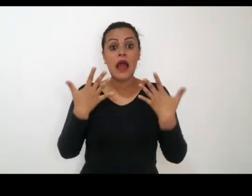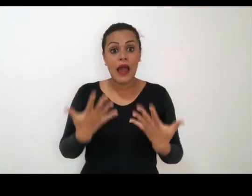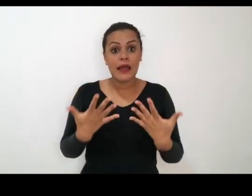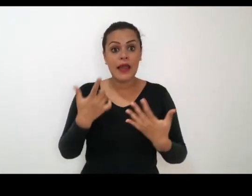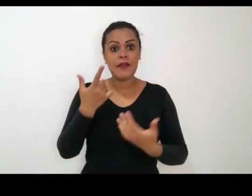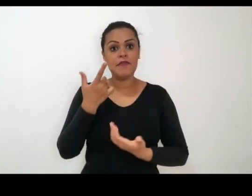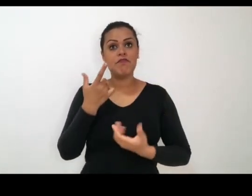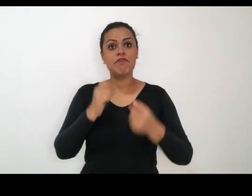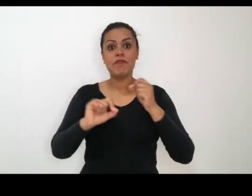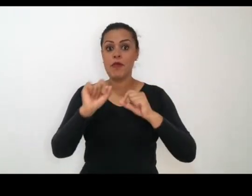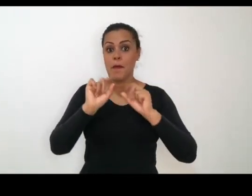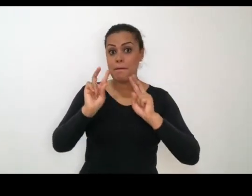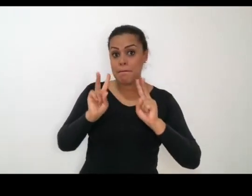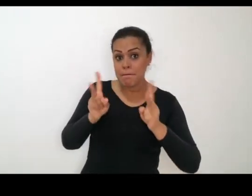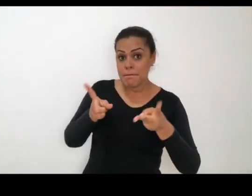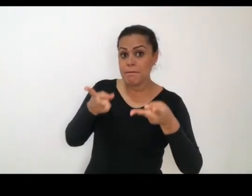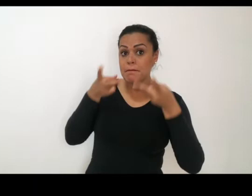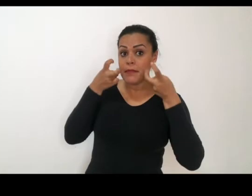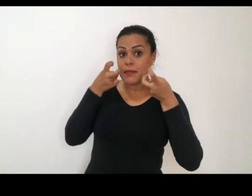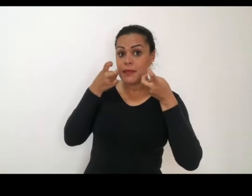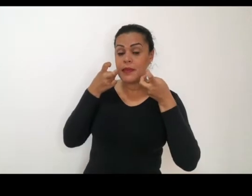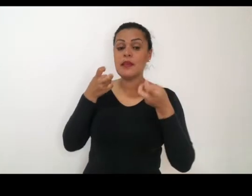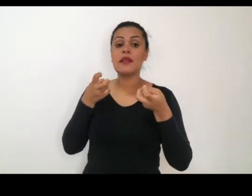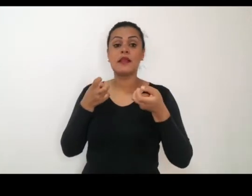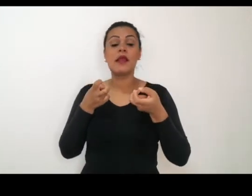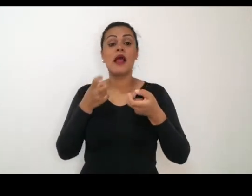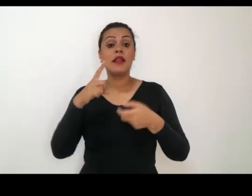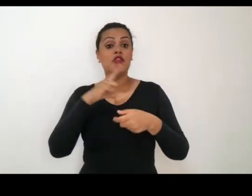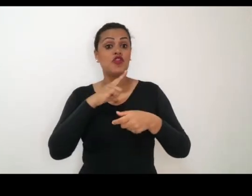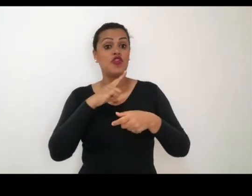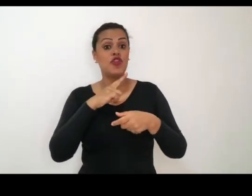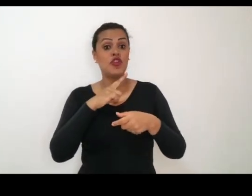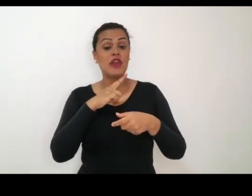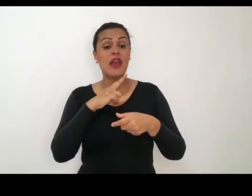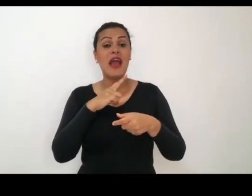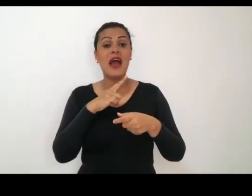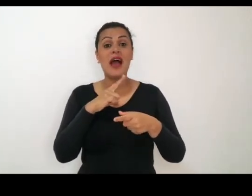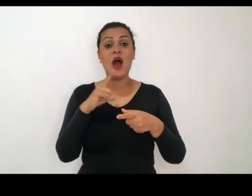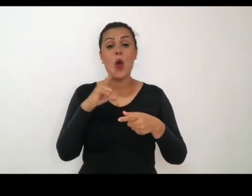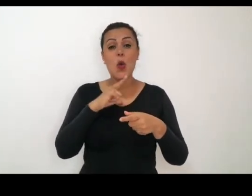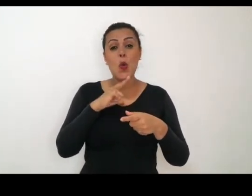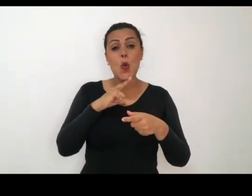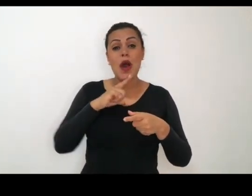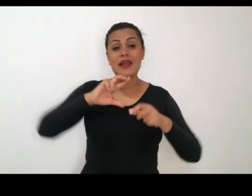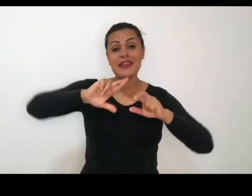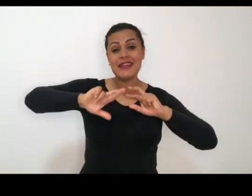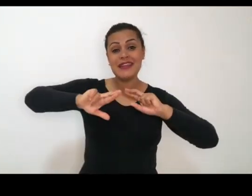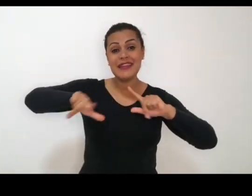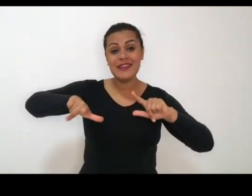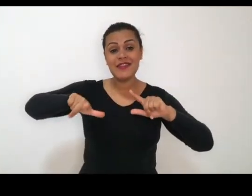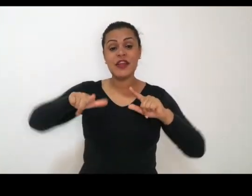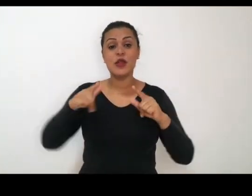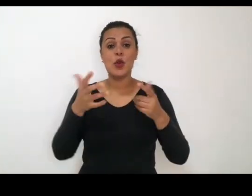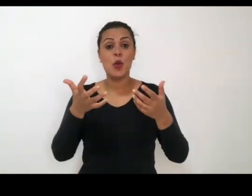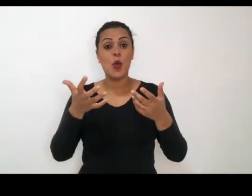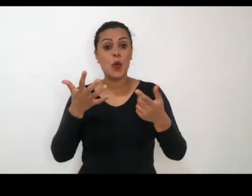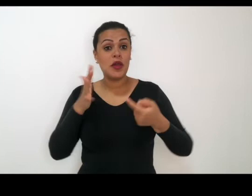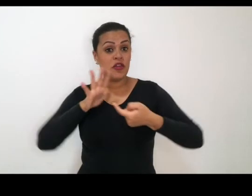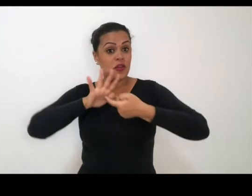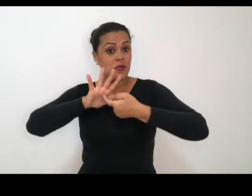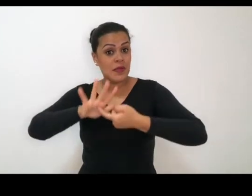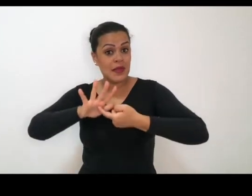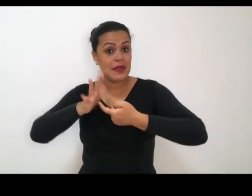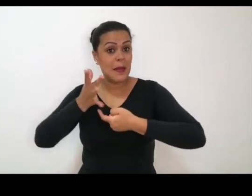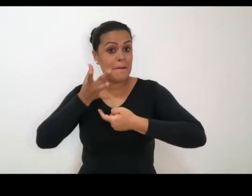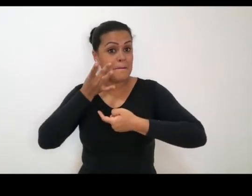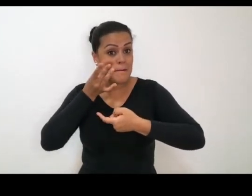que havia uma distinção entre aquilo que a gente apresentava presencialmente e o online. A gente não tinha